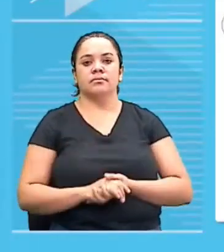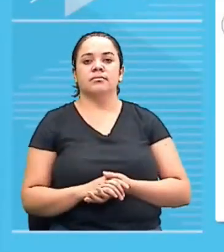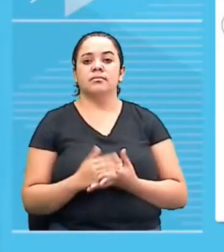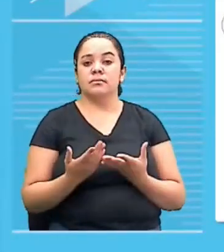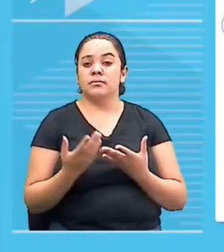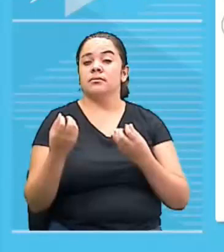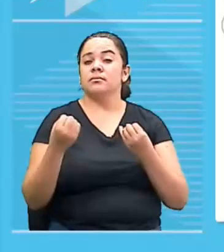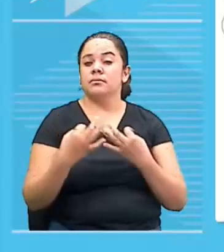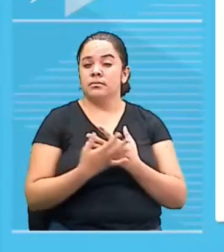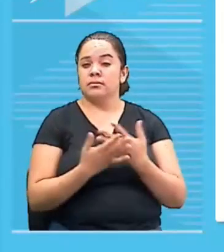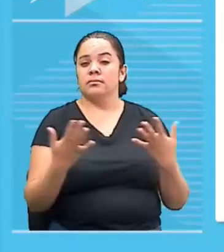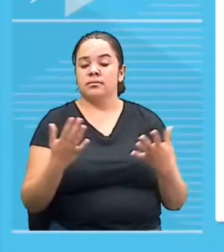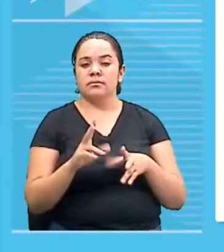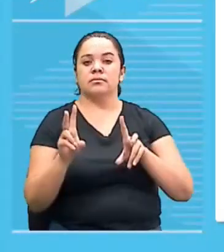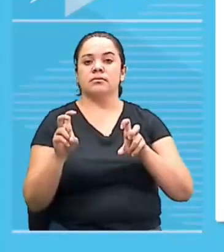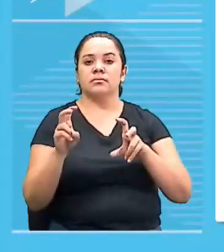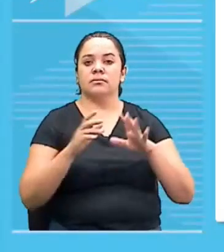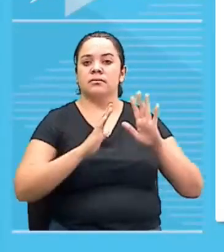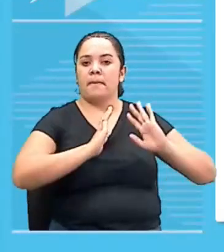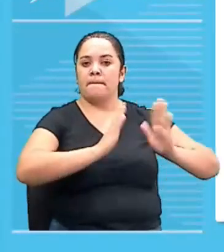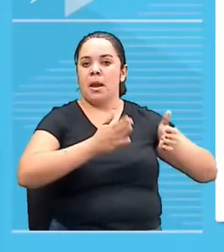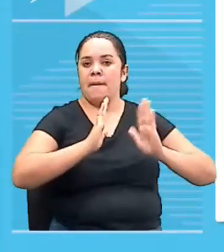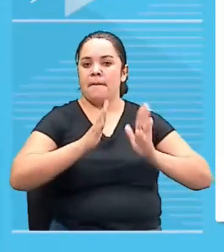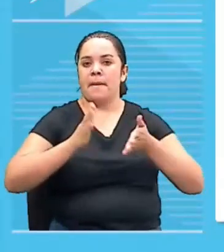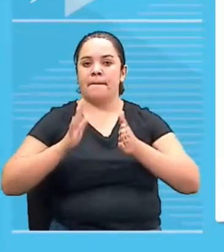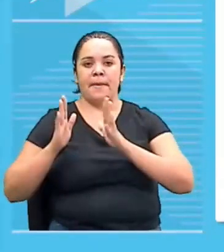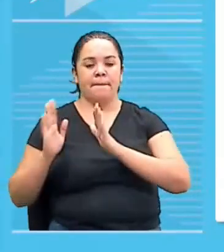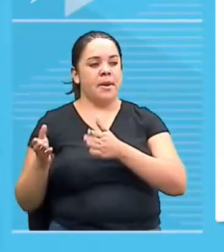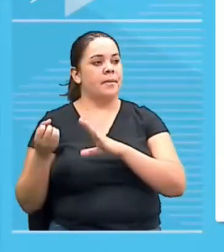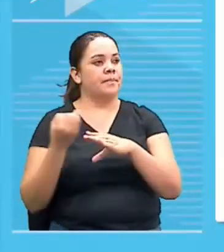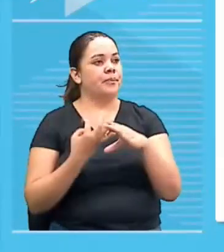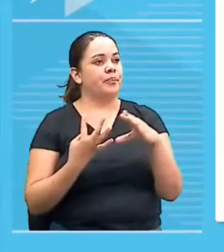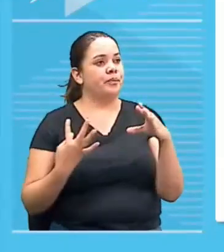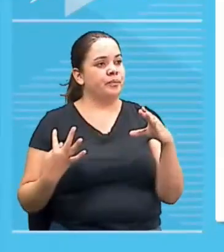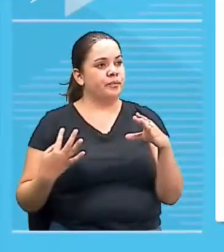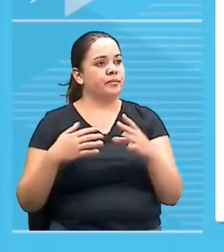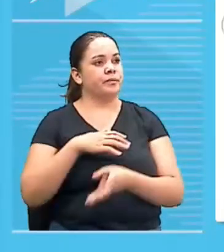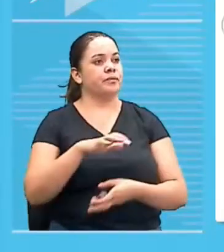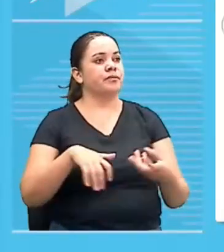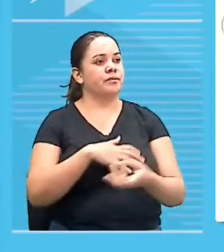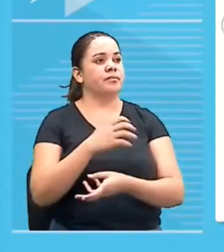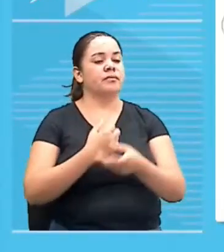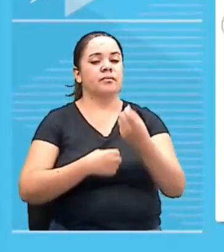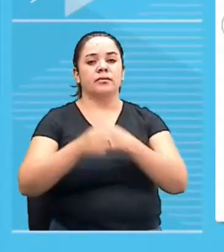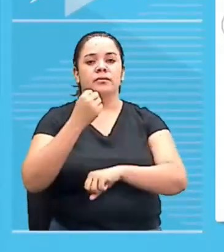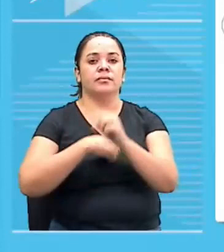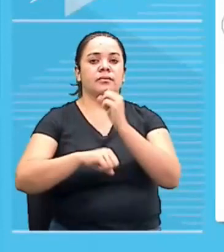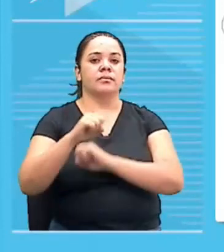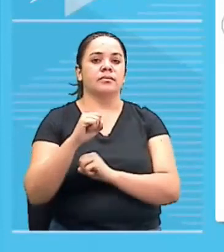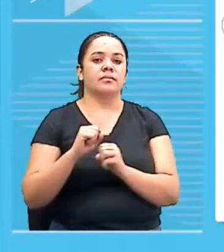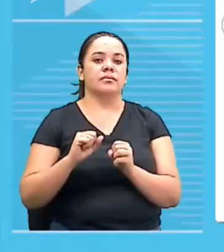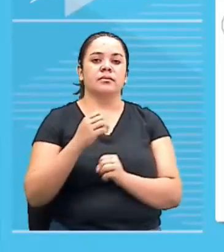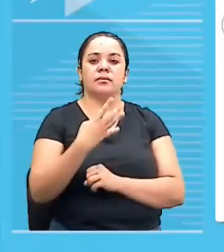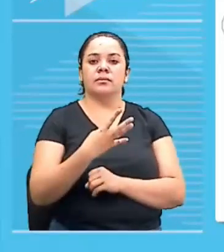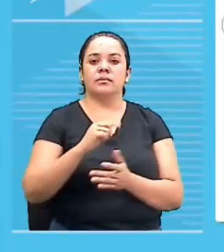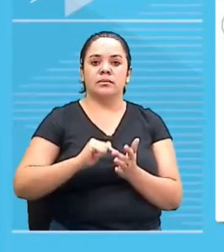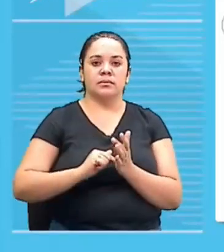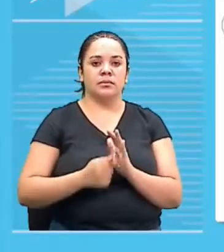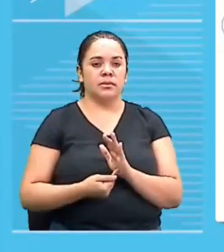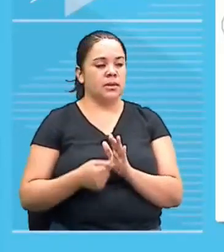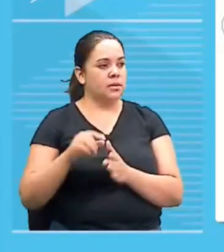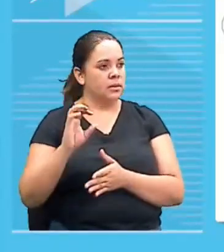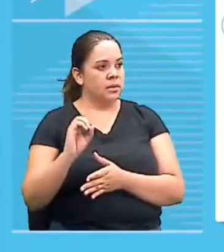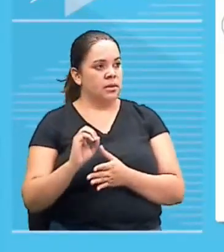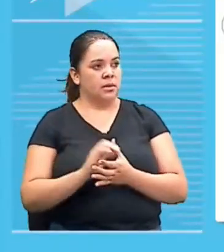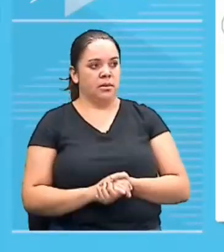falando com vocês sobre as etapas, sobre as características da Revolução Industrial 4.0. E agora